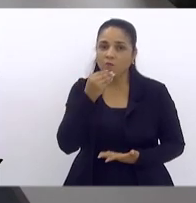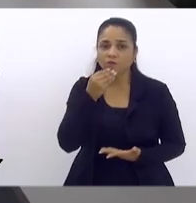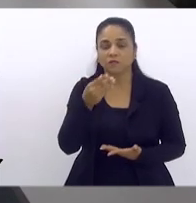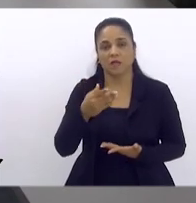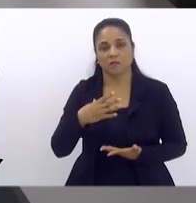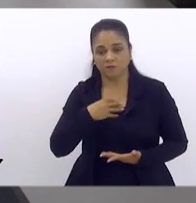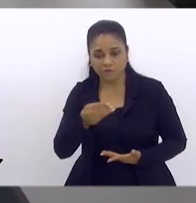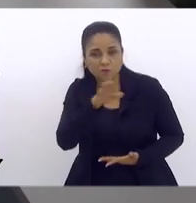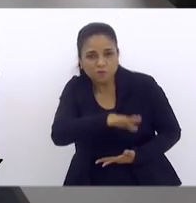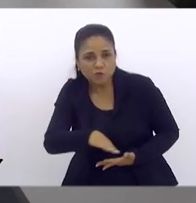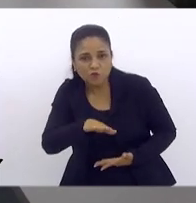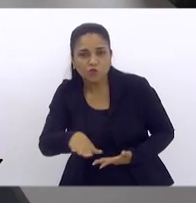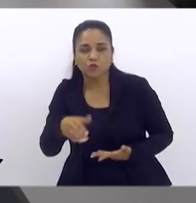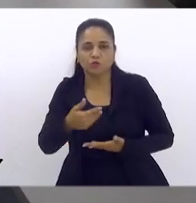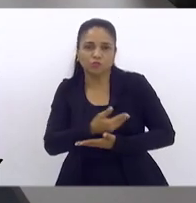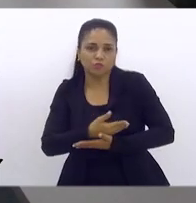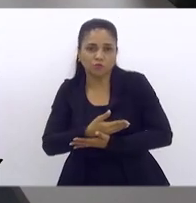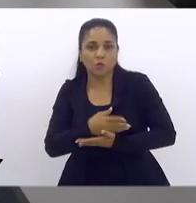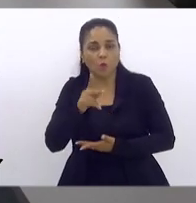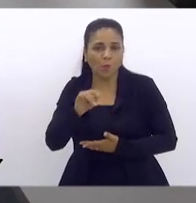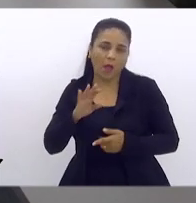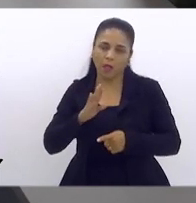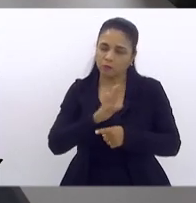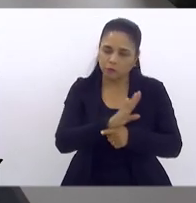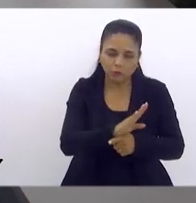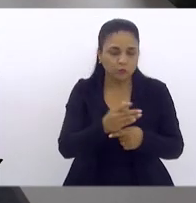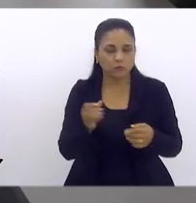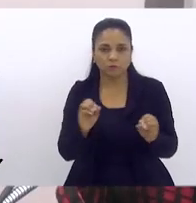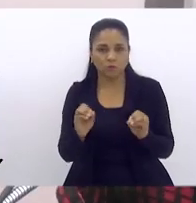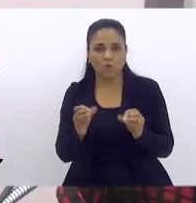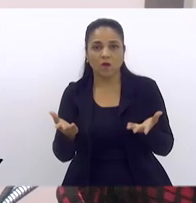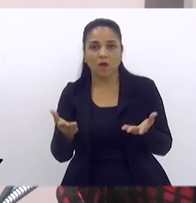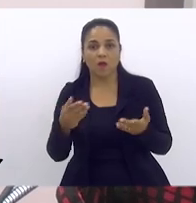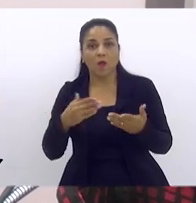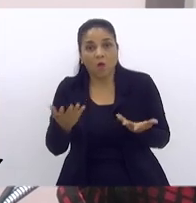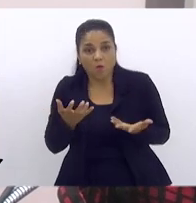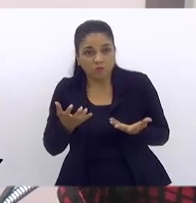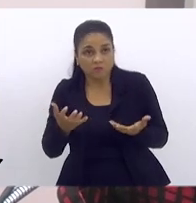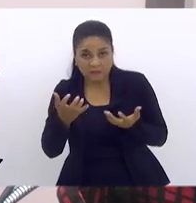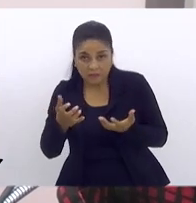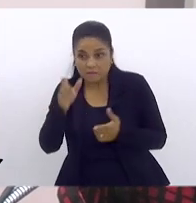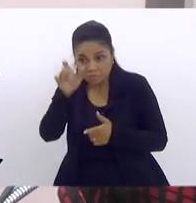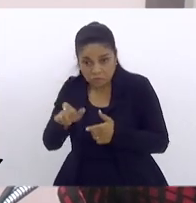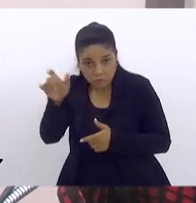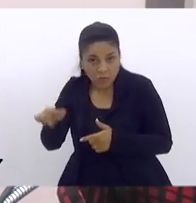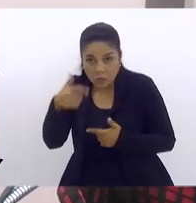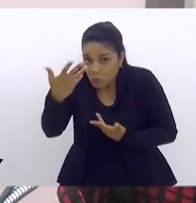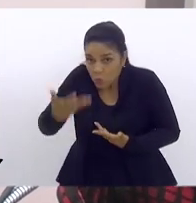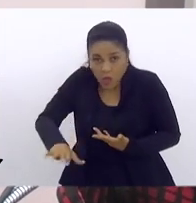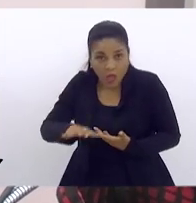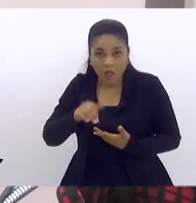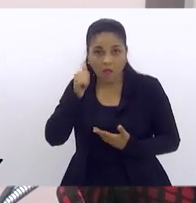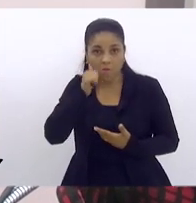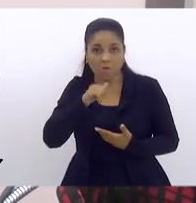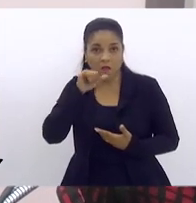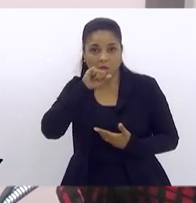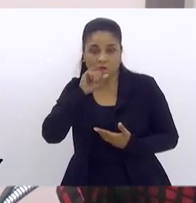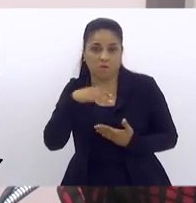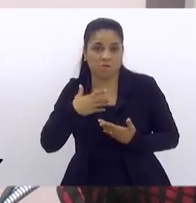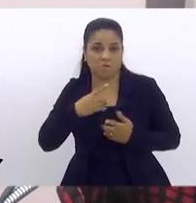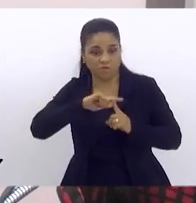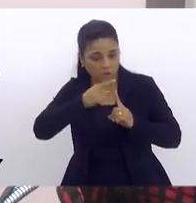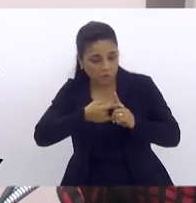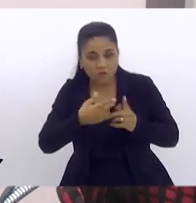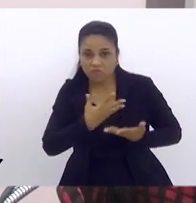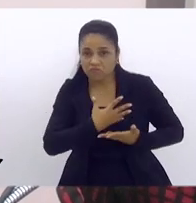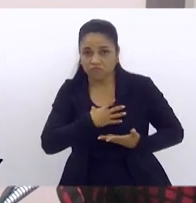o pai não ajuda e aí fica naquela faca os dois juntos hoje temos muitas pessoas que não querem ser mais essa é a verdade porque a vida tá uma loucura então